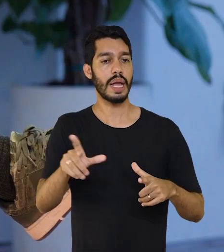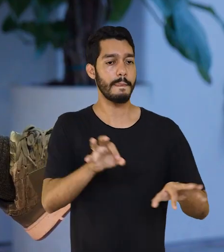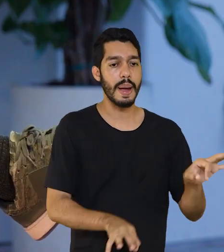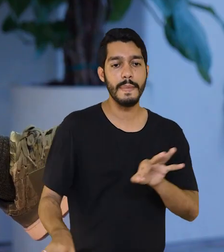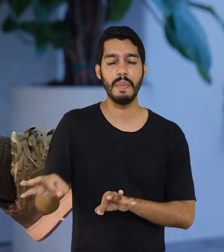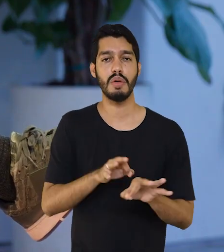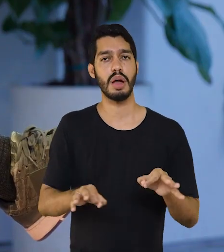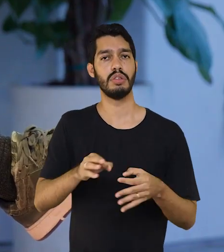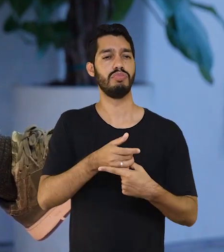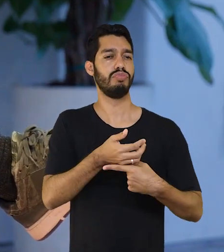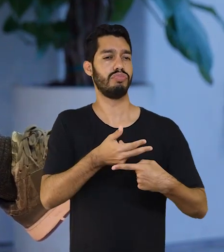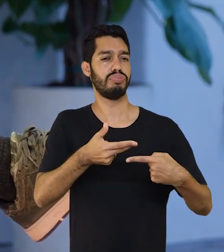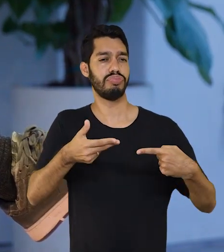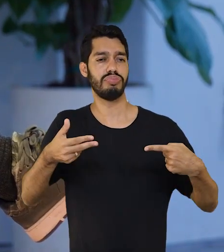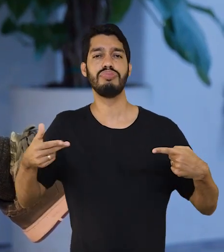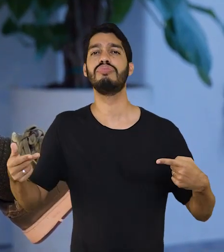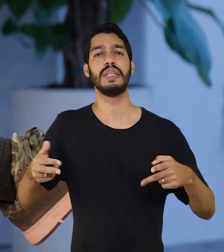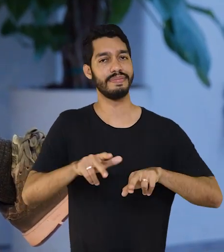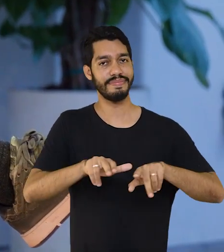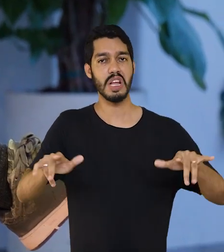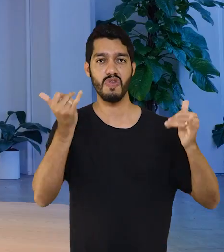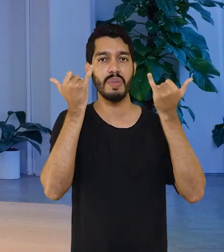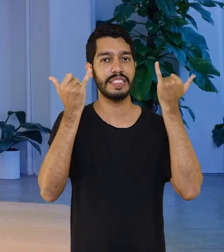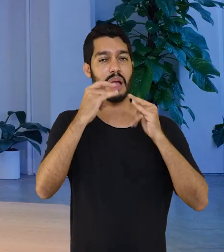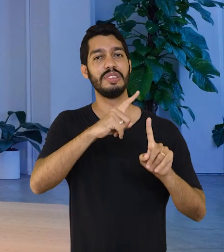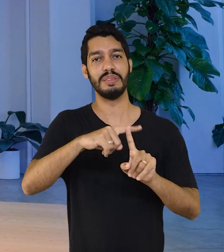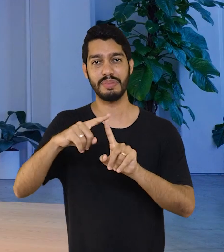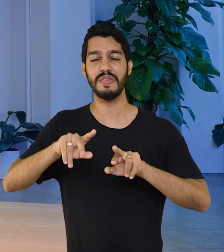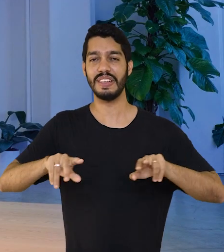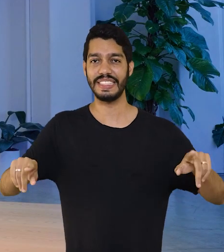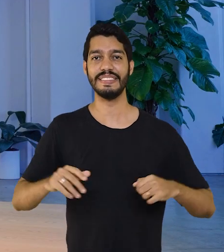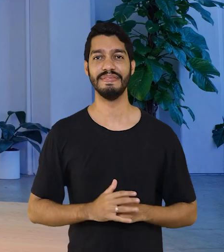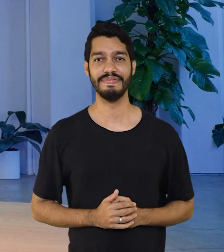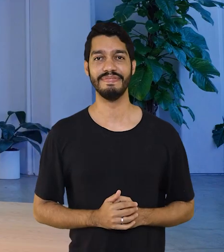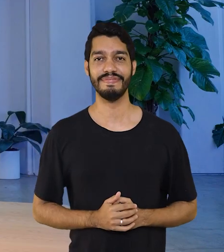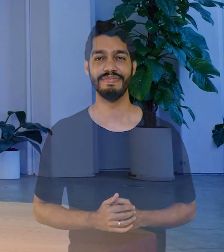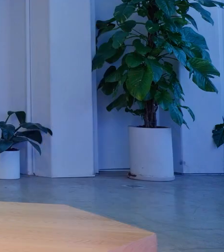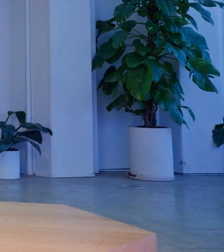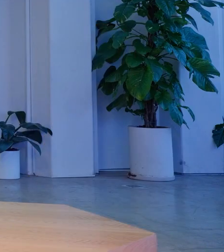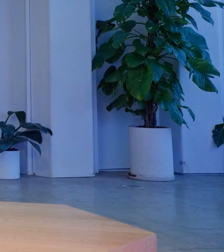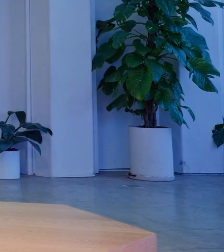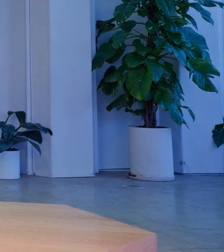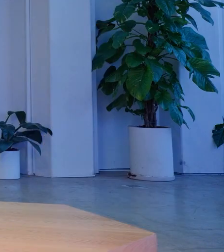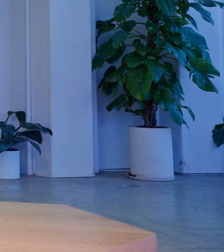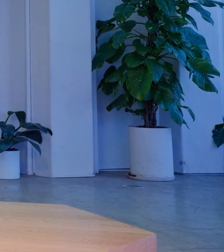grande orquestradora de múltiplas fontes de informação. Legal. Obrigada. Nada.